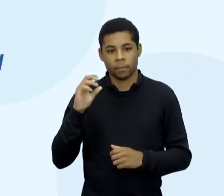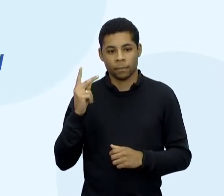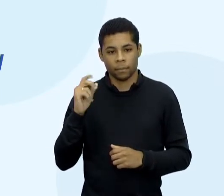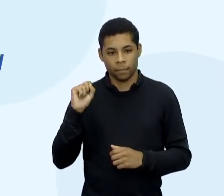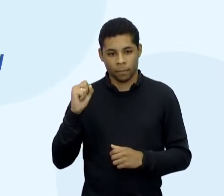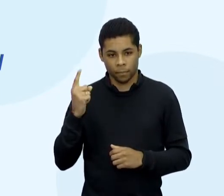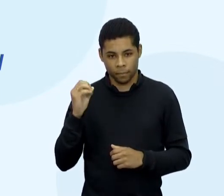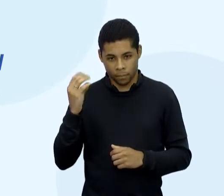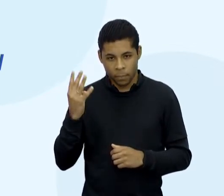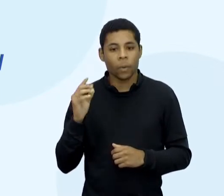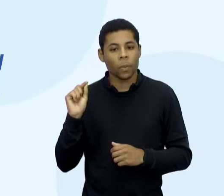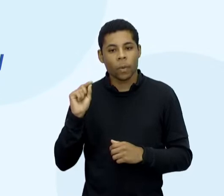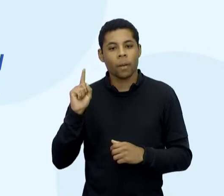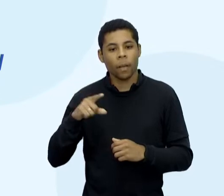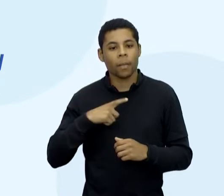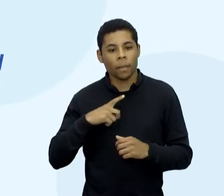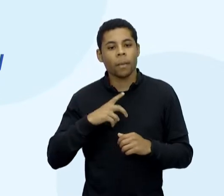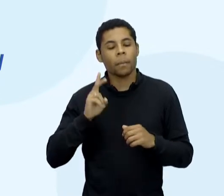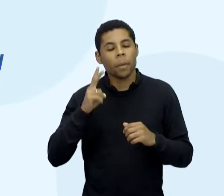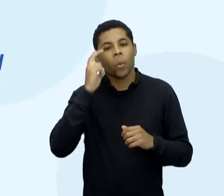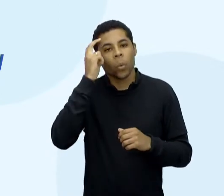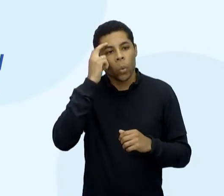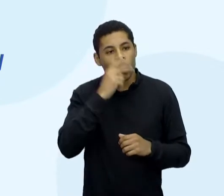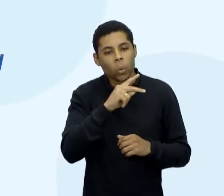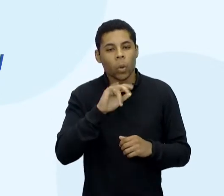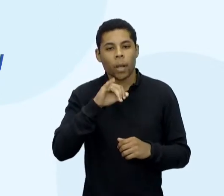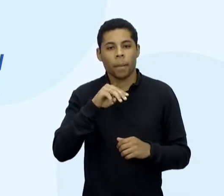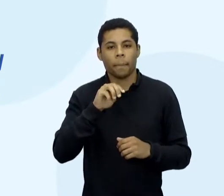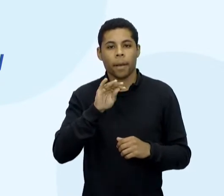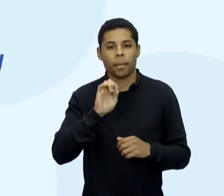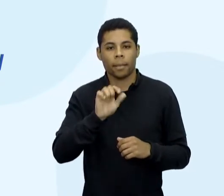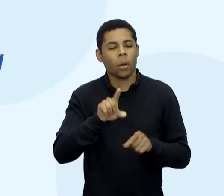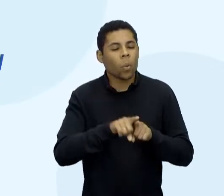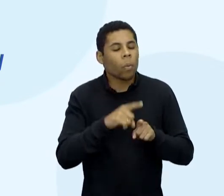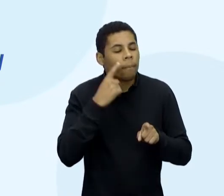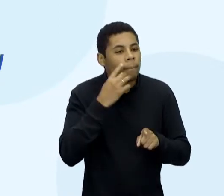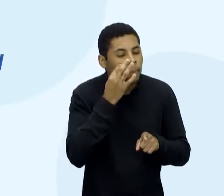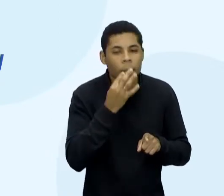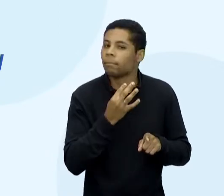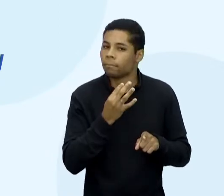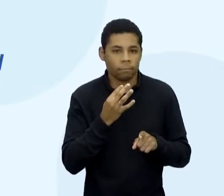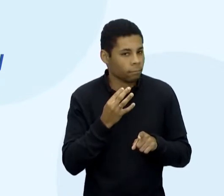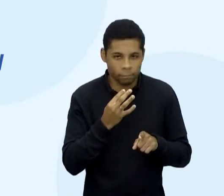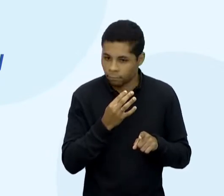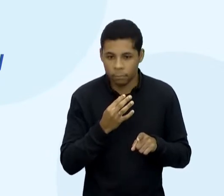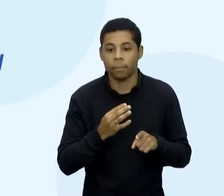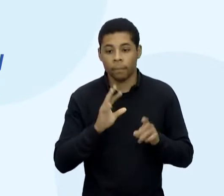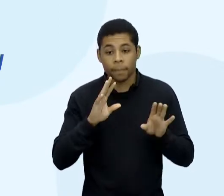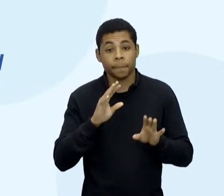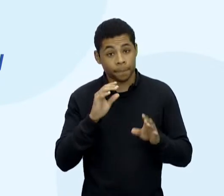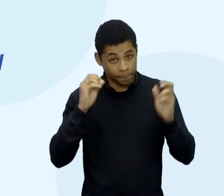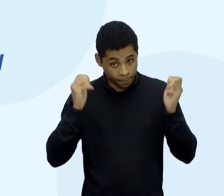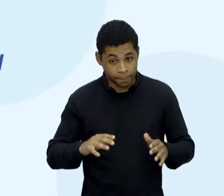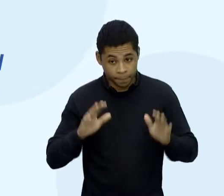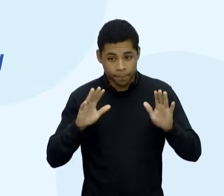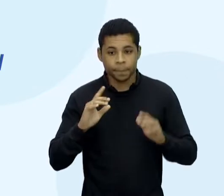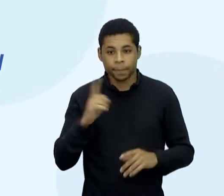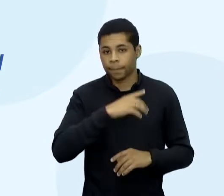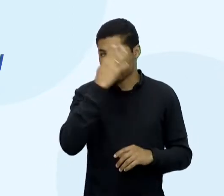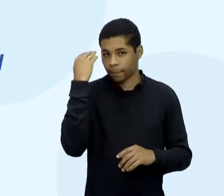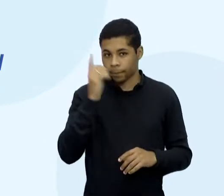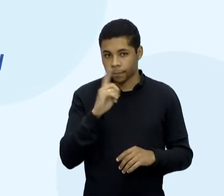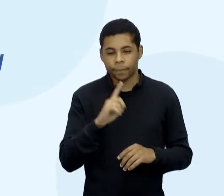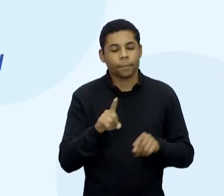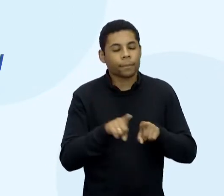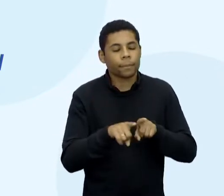cultura imaterial. Cultura imaterial, preciso também dar um toquezinho aqui, a gente não pode esquecer. Cultura material é aquilo que é